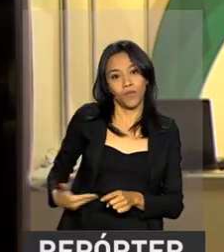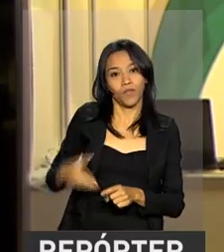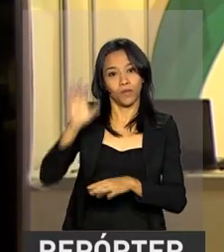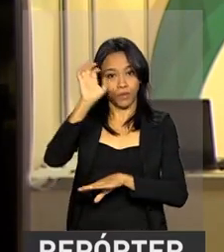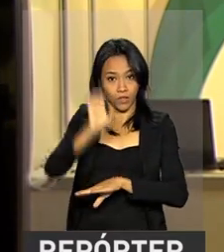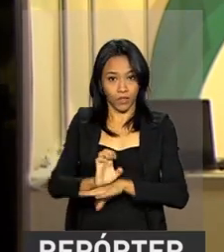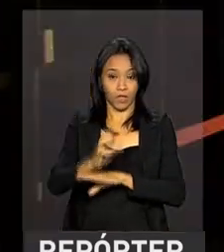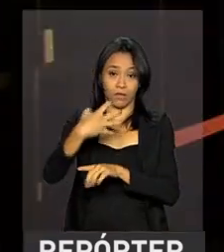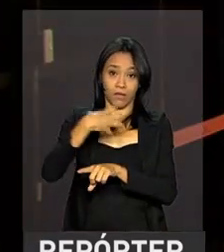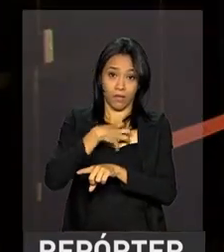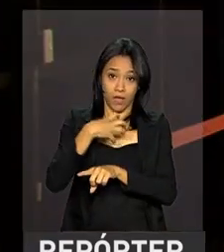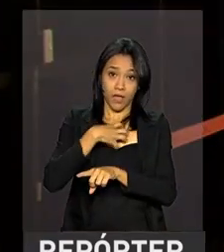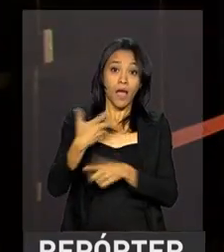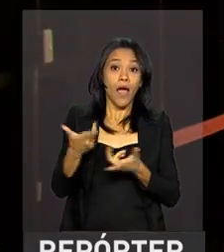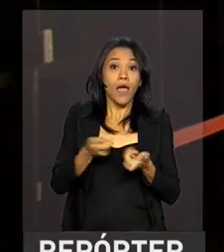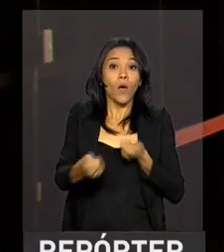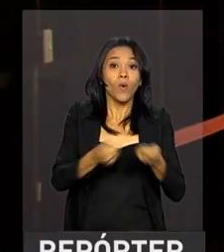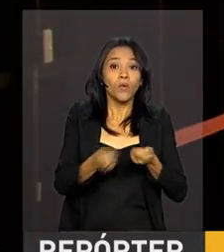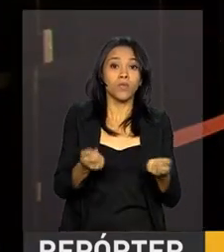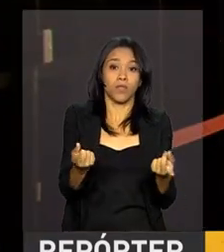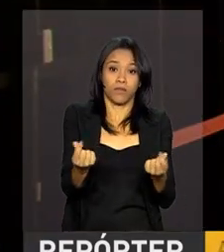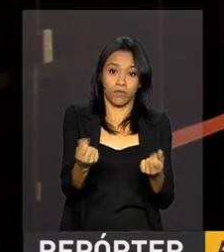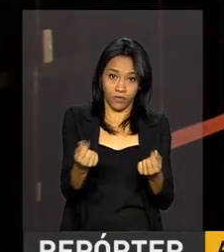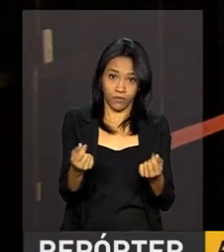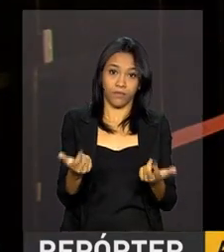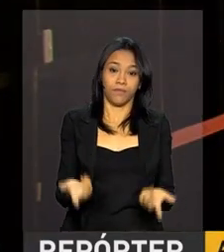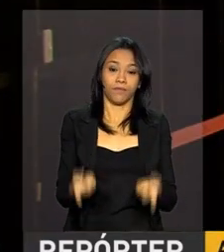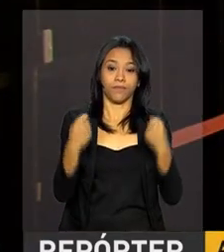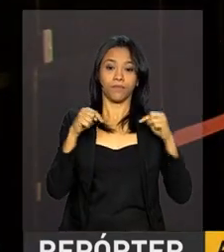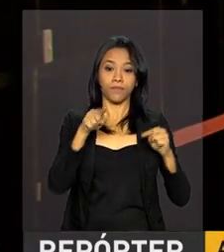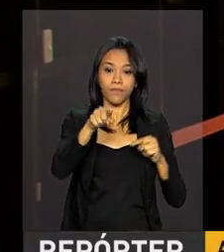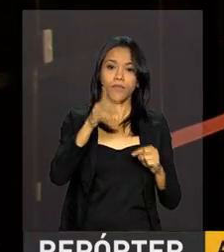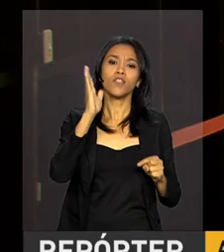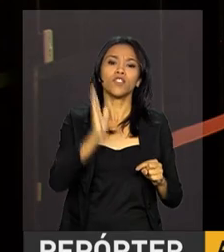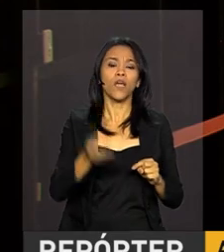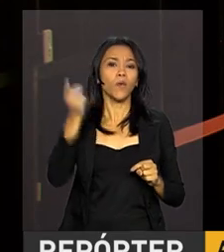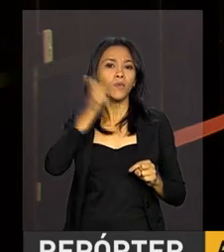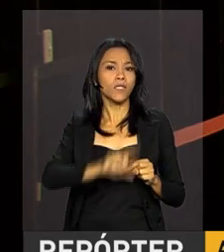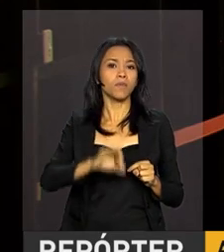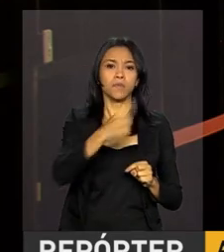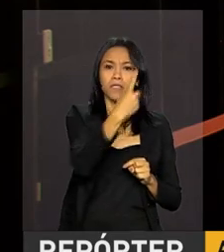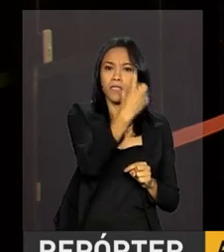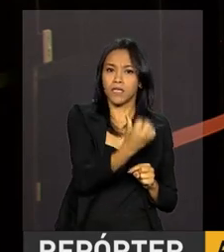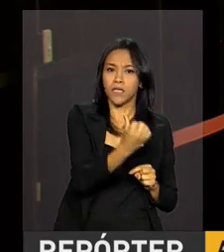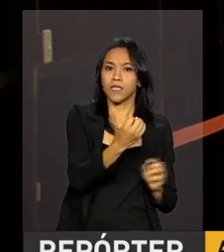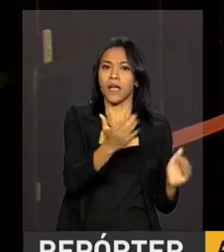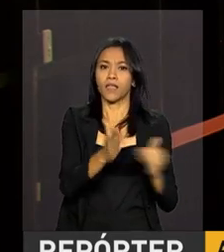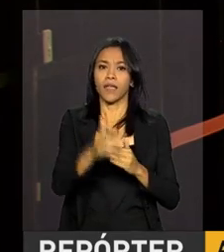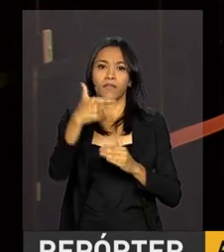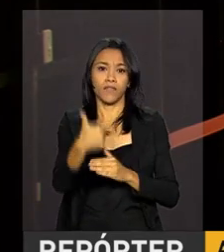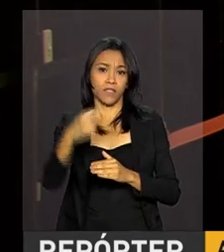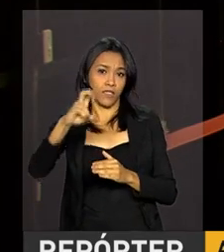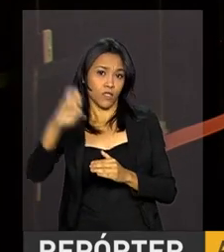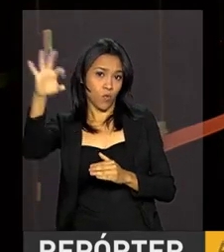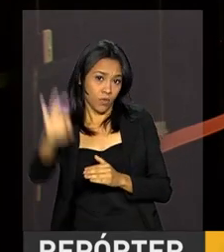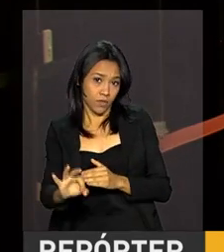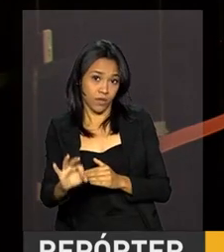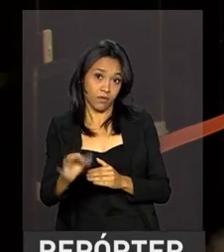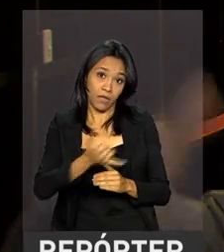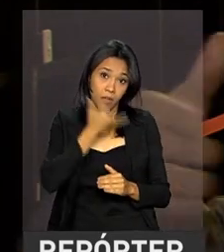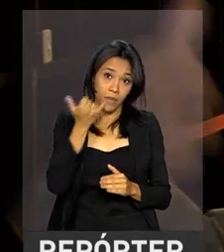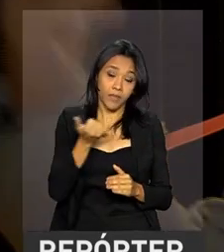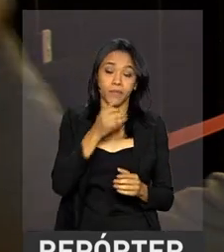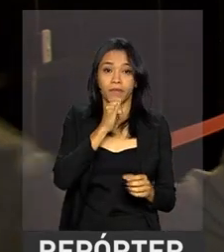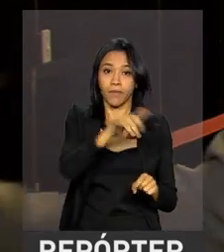economizar dinheiro público. Já conseguimos reduzir os preços em cerca de 16 a 25%. Variando de acordo com o item, né? Na